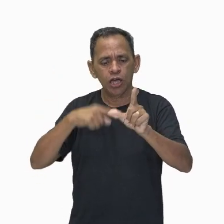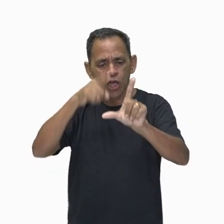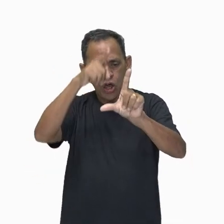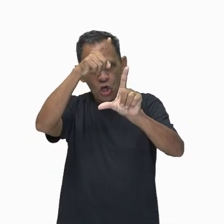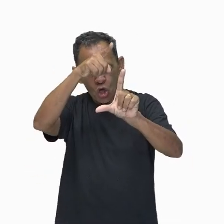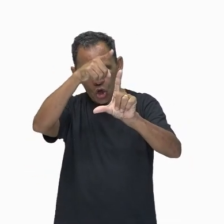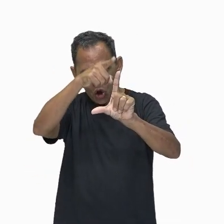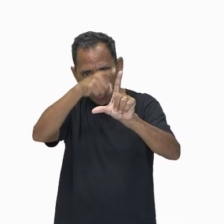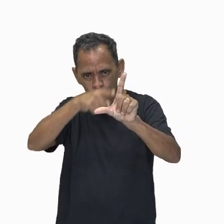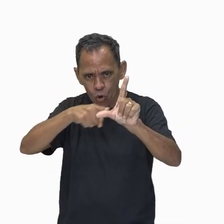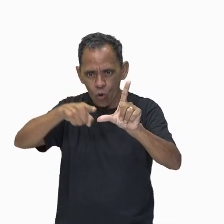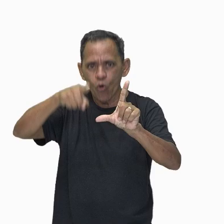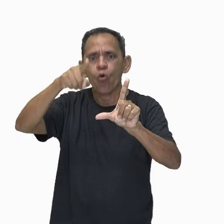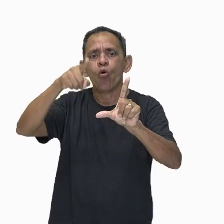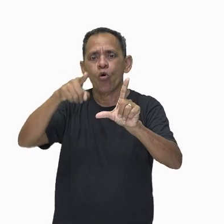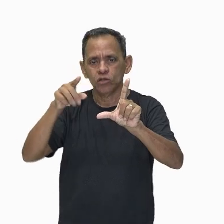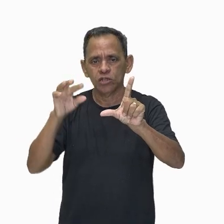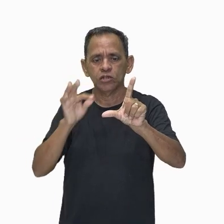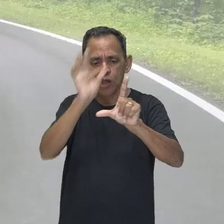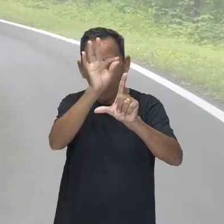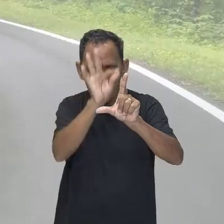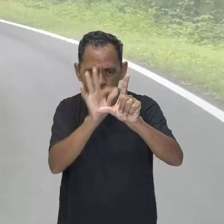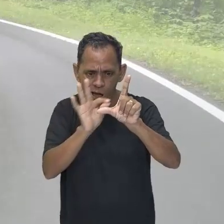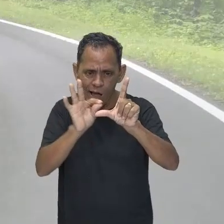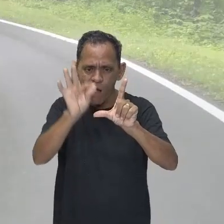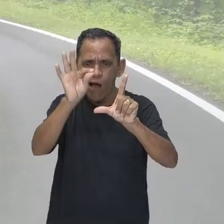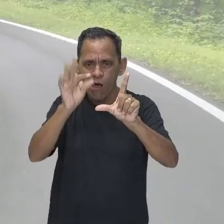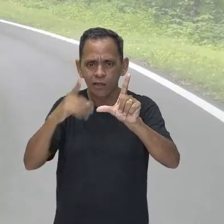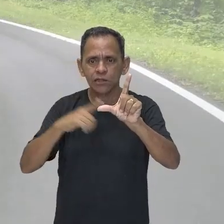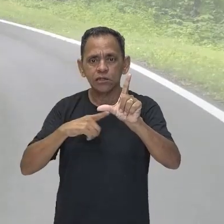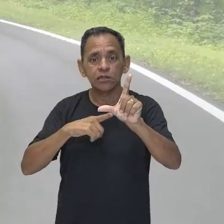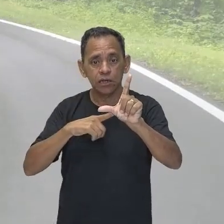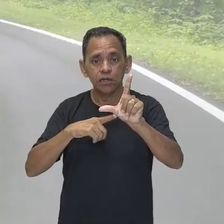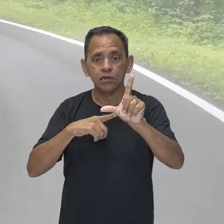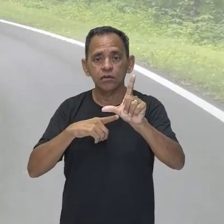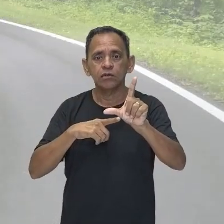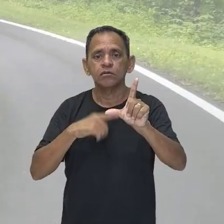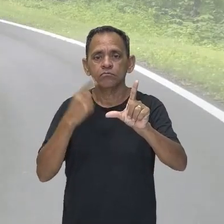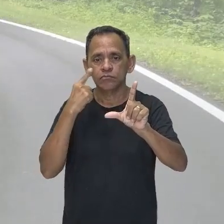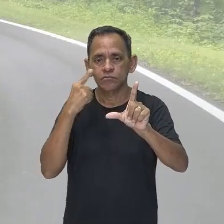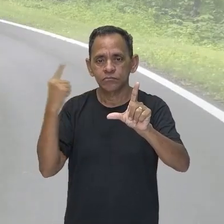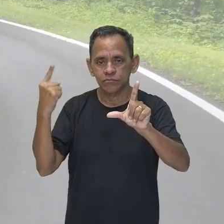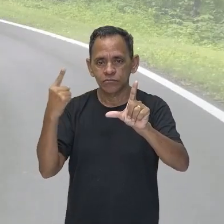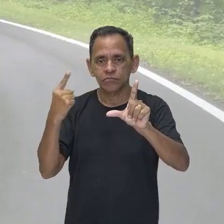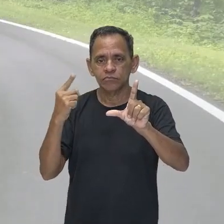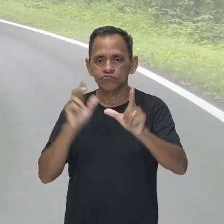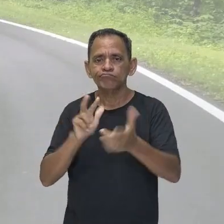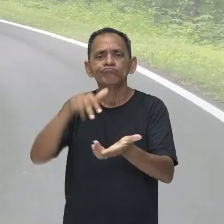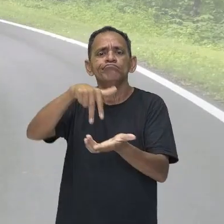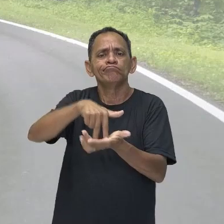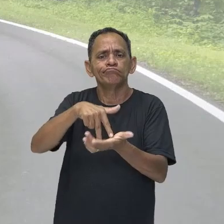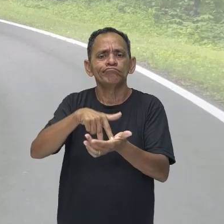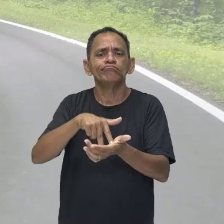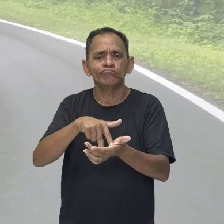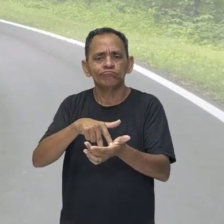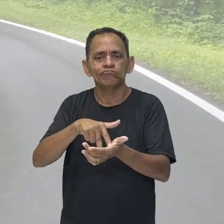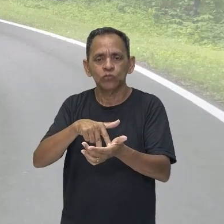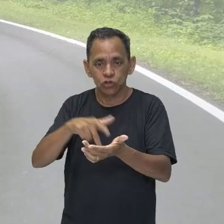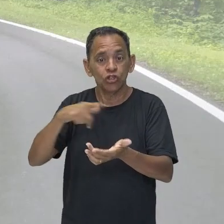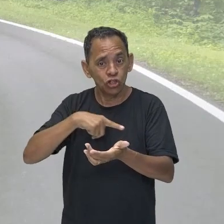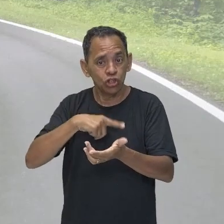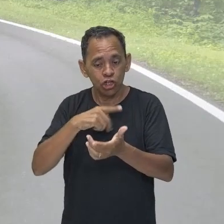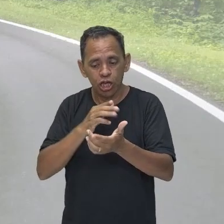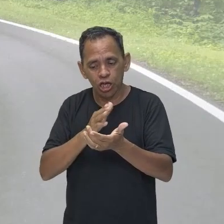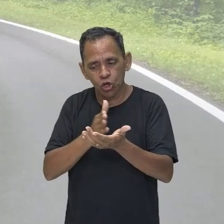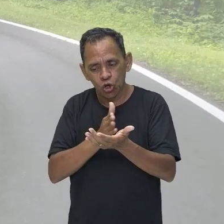Aqui mesmo onde eu tô, olha só, você pode ver que aqui eu tenho um movimento curvilíneo, né? O carro, a bicicleta, a moto que